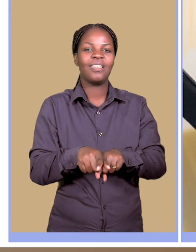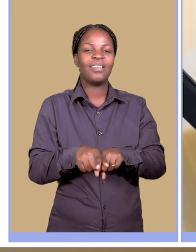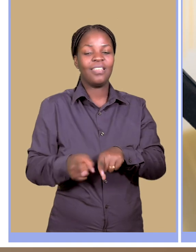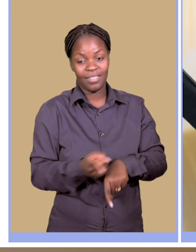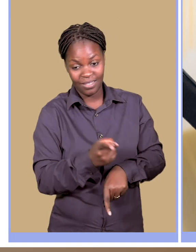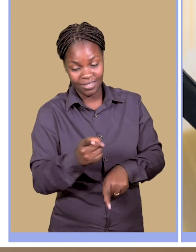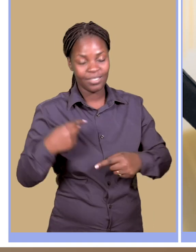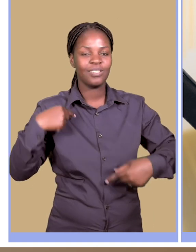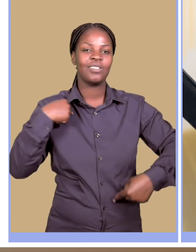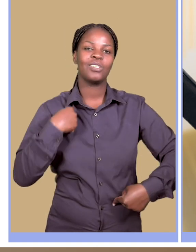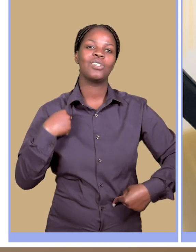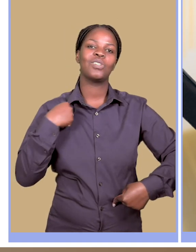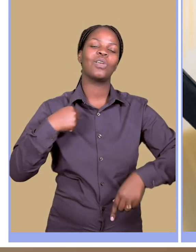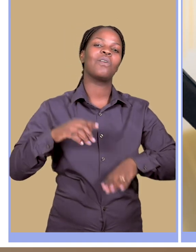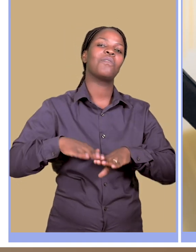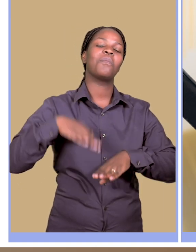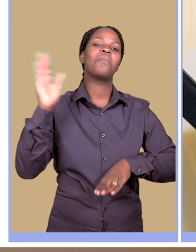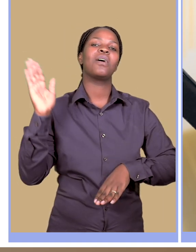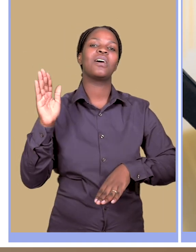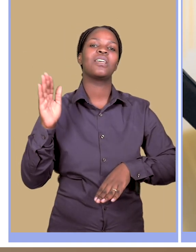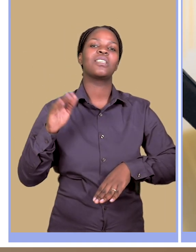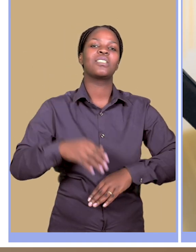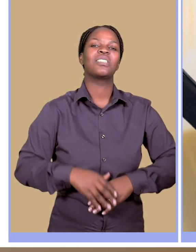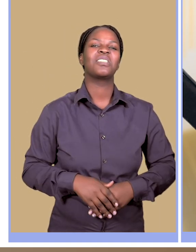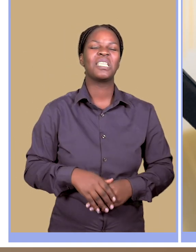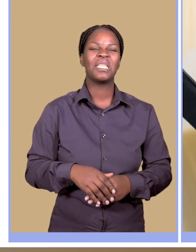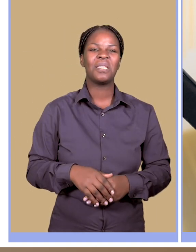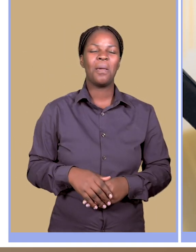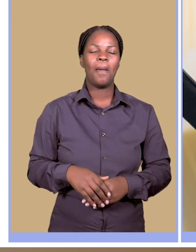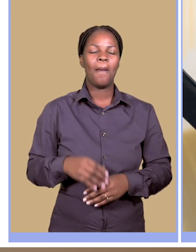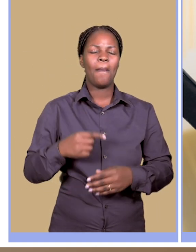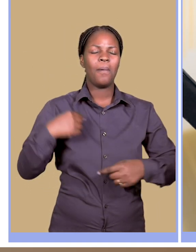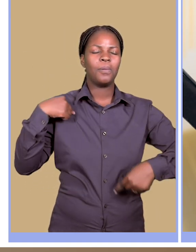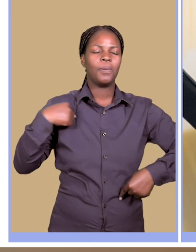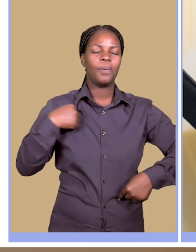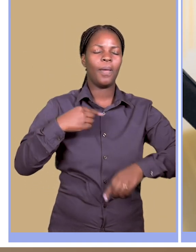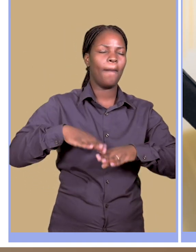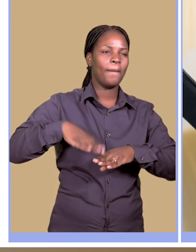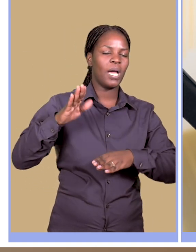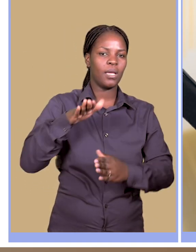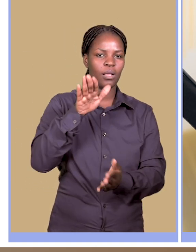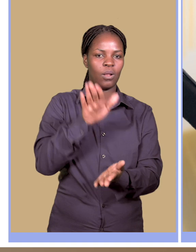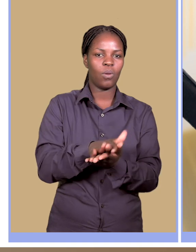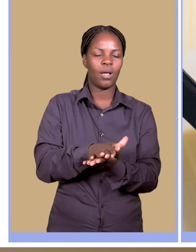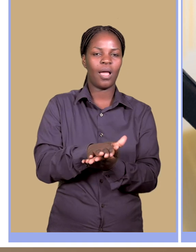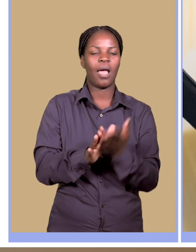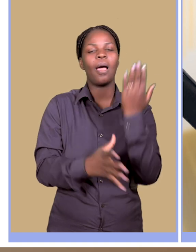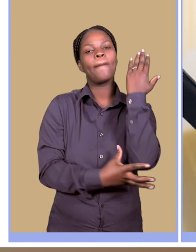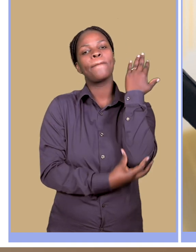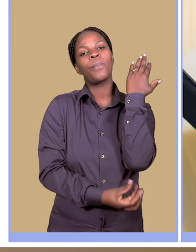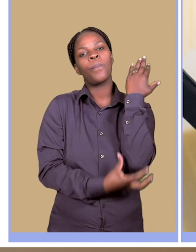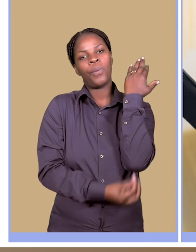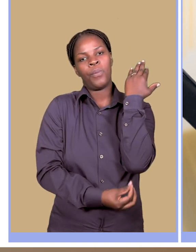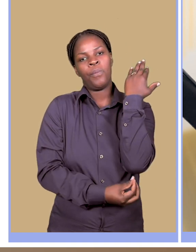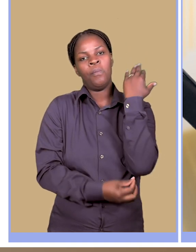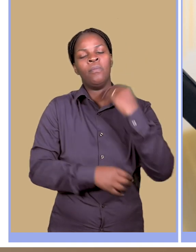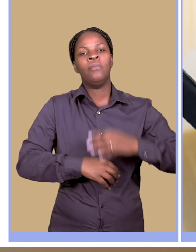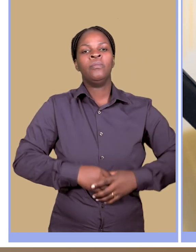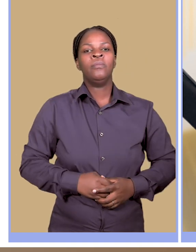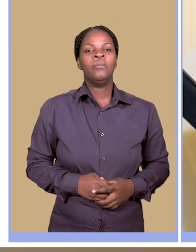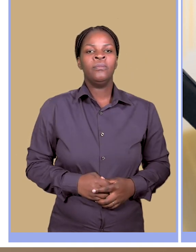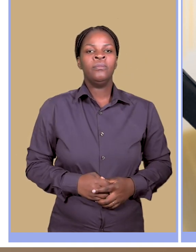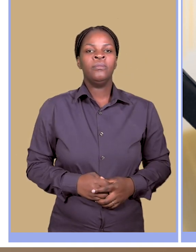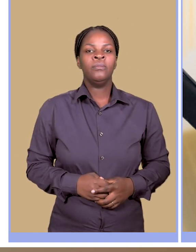mais, sobretudo em países com condições econômicas de baixa renda.